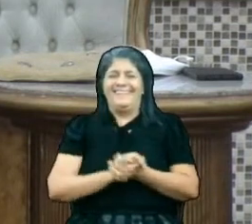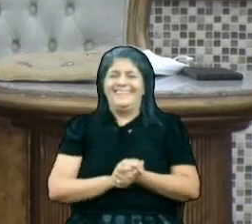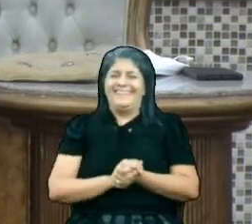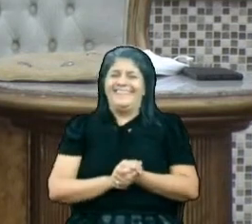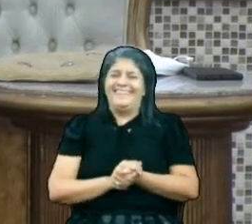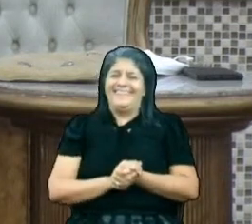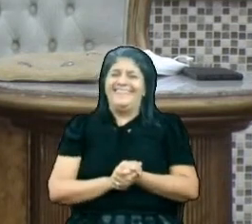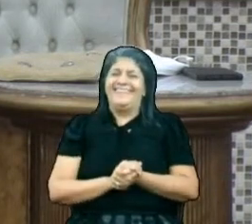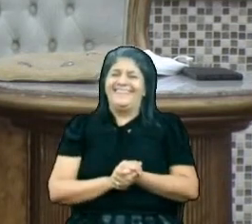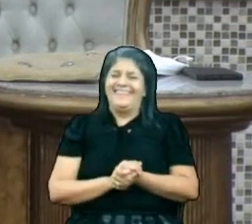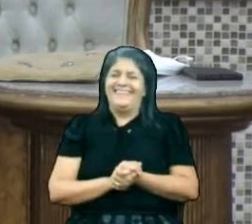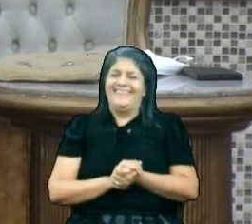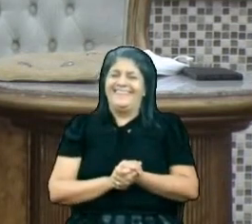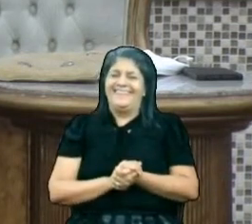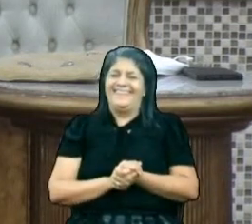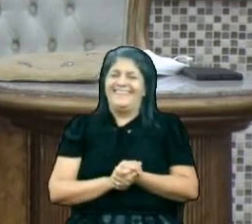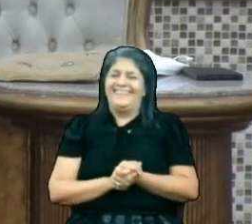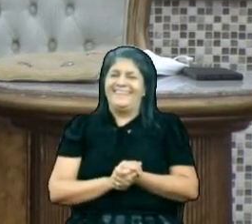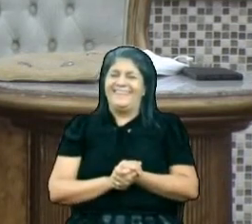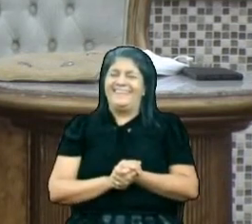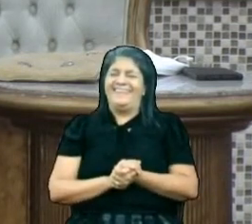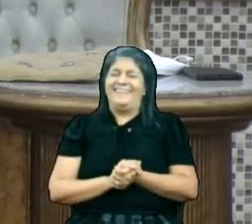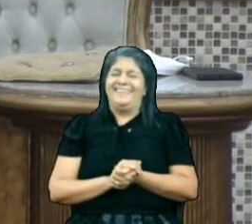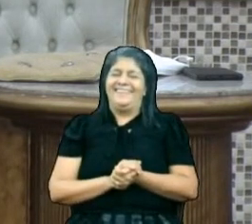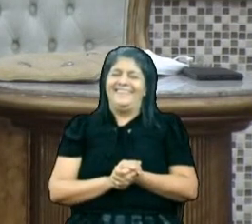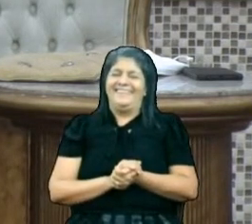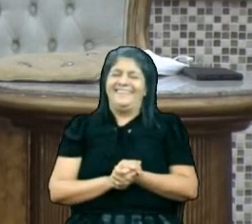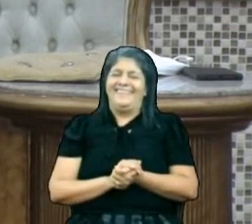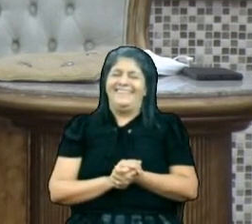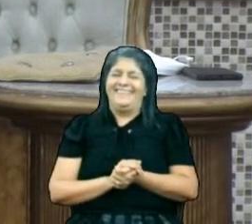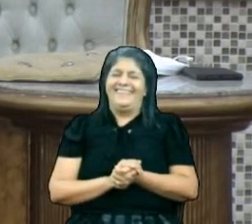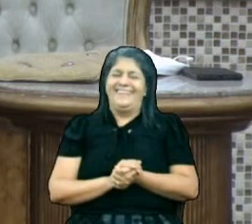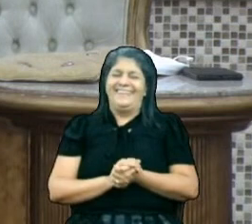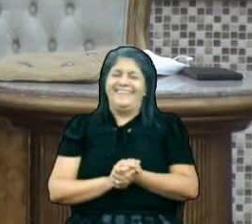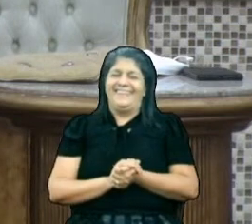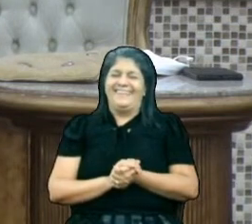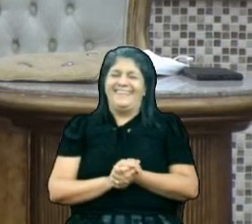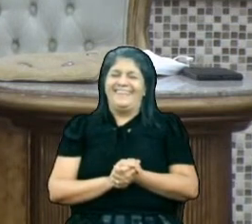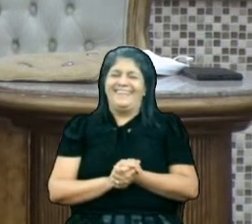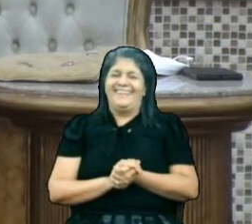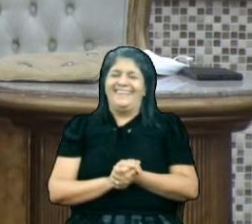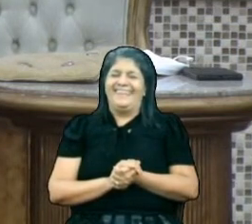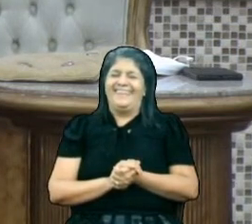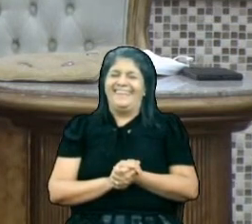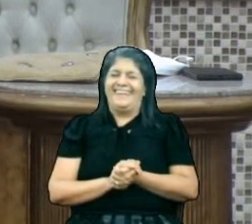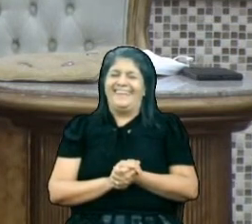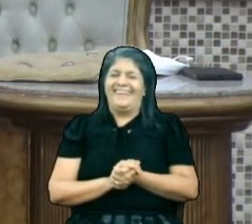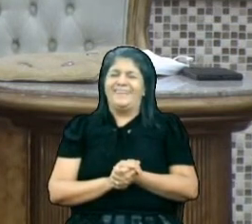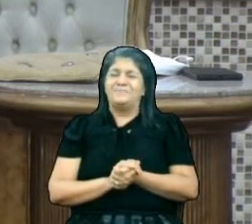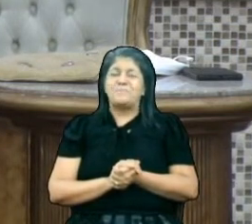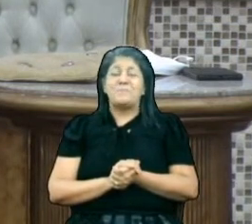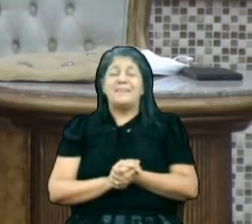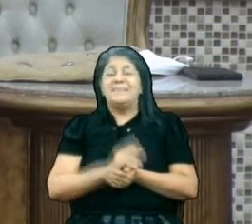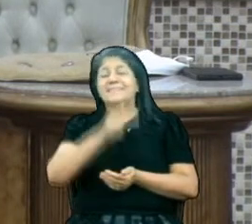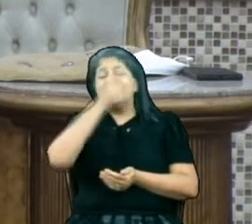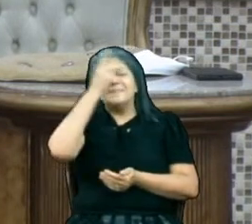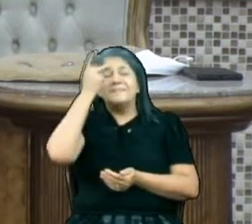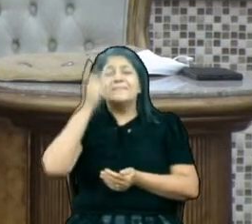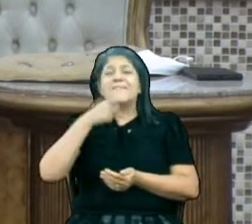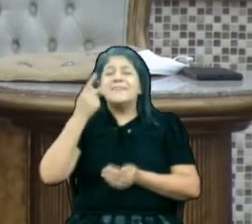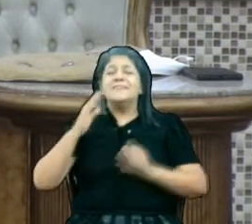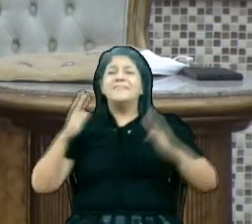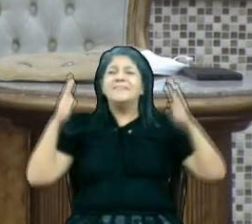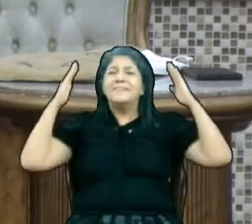coloca no Bispo aí ia dizendo falando sobre sobre as questões da do papo aí e tal